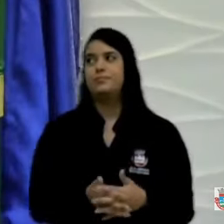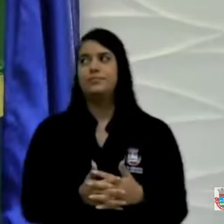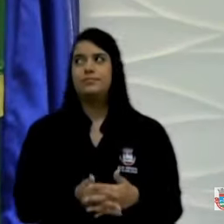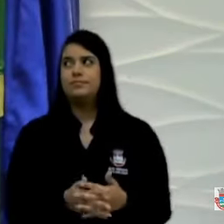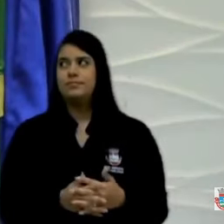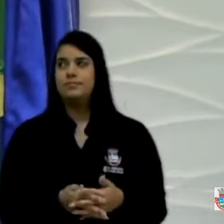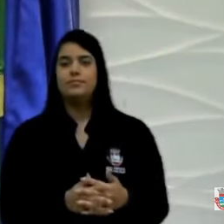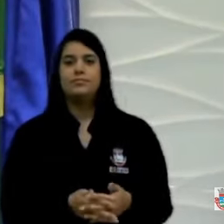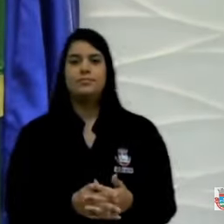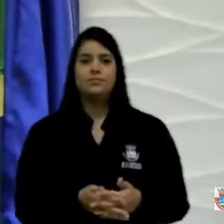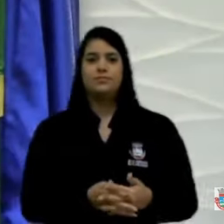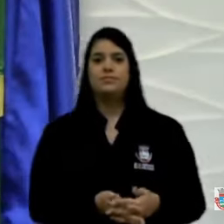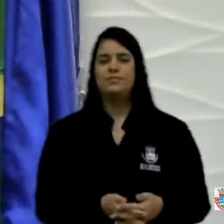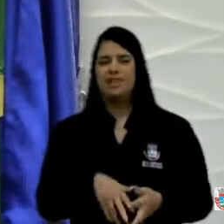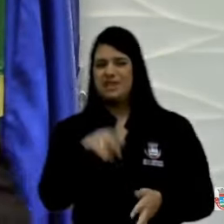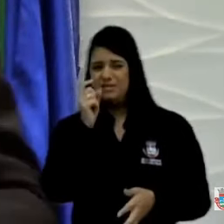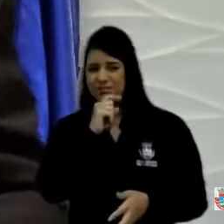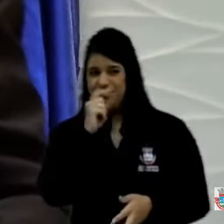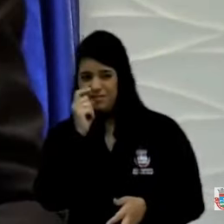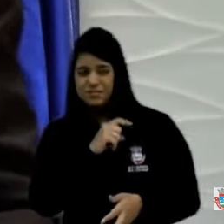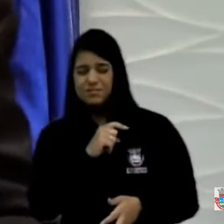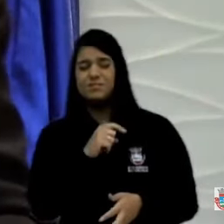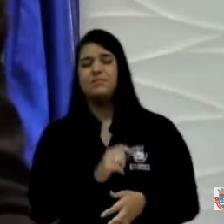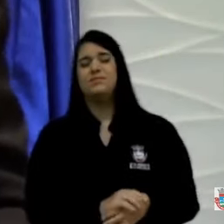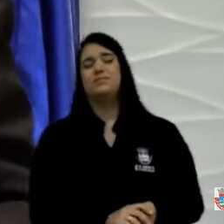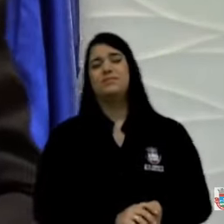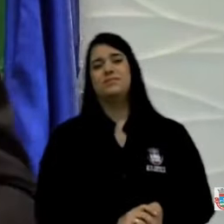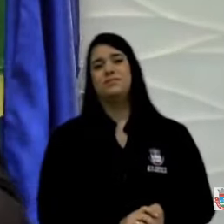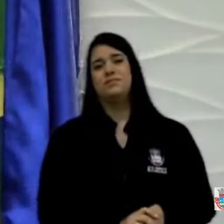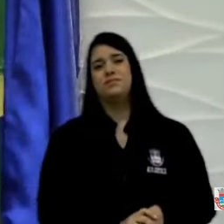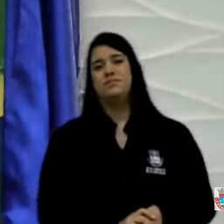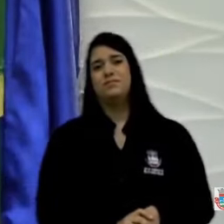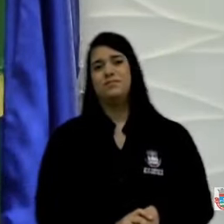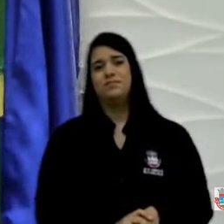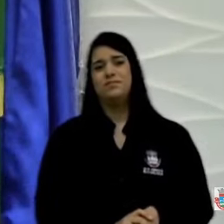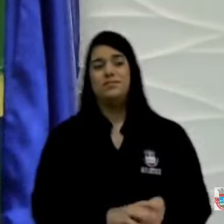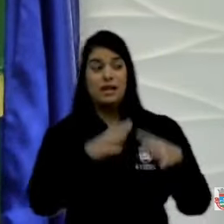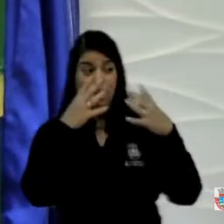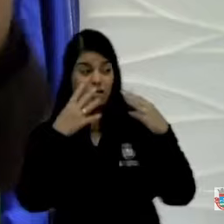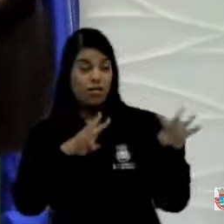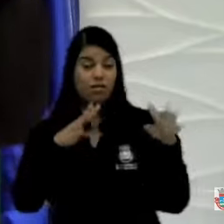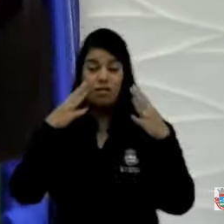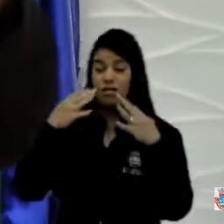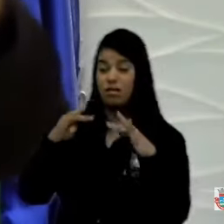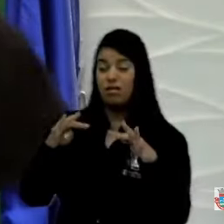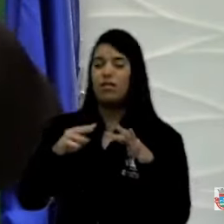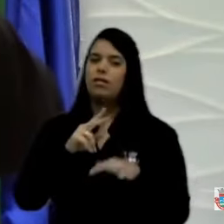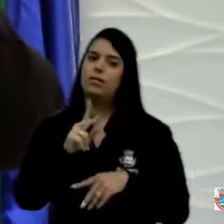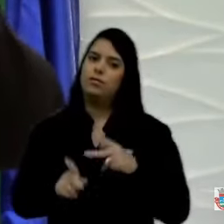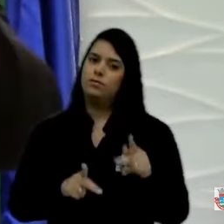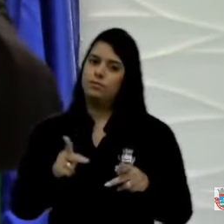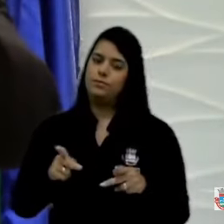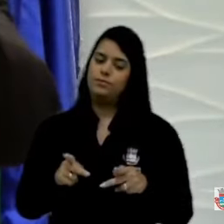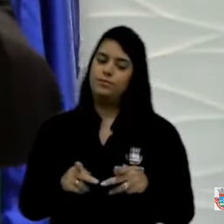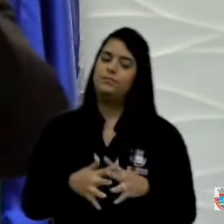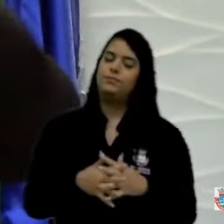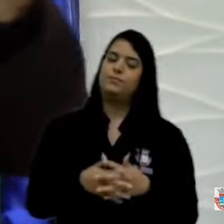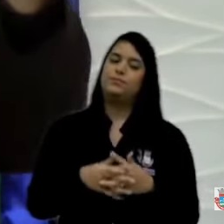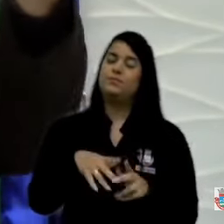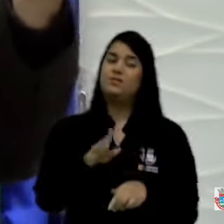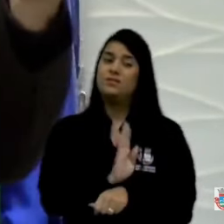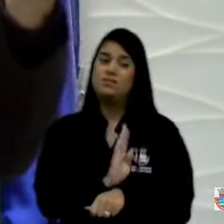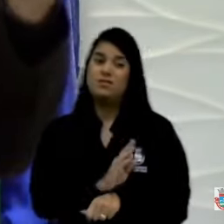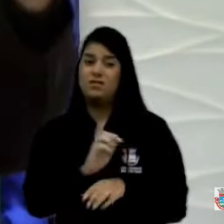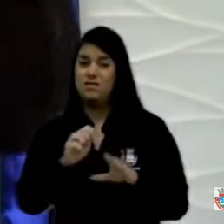formas inverdadeiras, para ver se chama a atenção do povo. Faz um vídeo lá, dentro